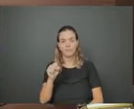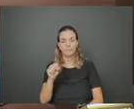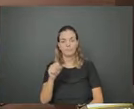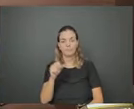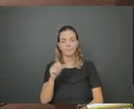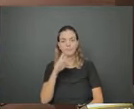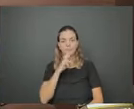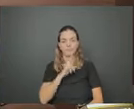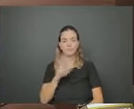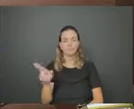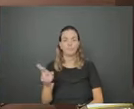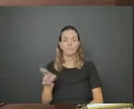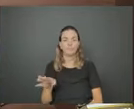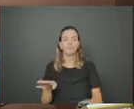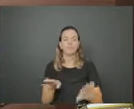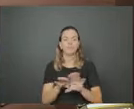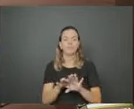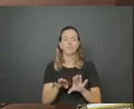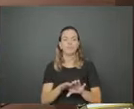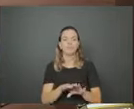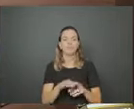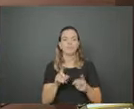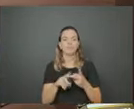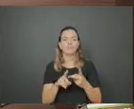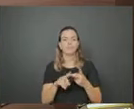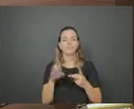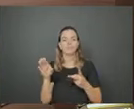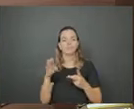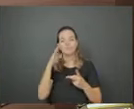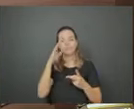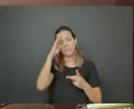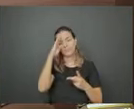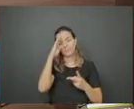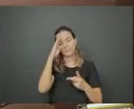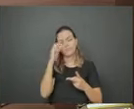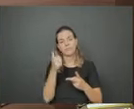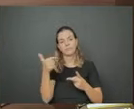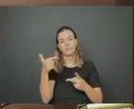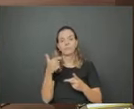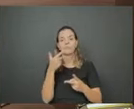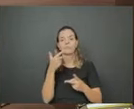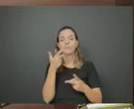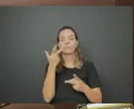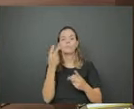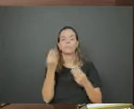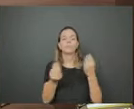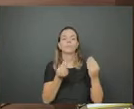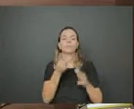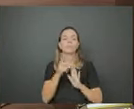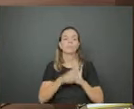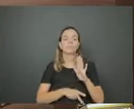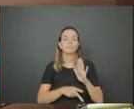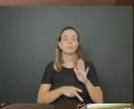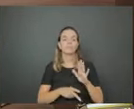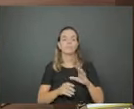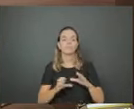o comandante, o subcomandante 12, para que diga como está o projeto de construção do batalhão lá em Santa Felicidade, por